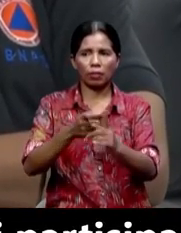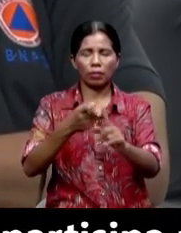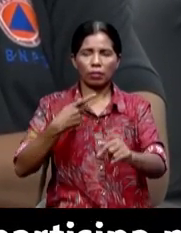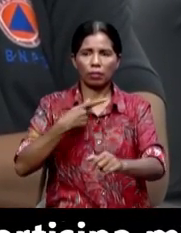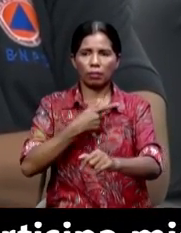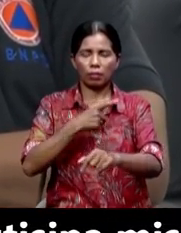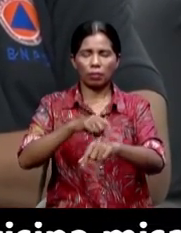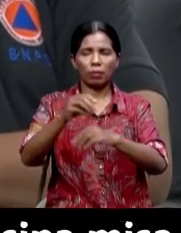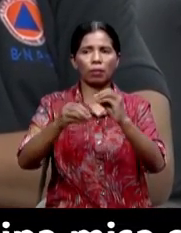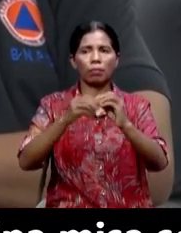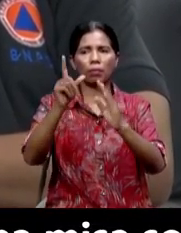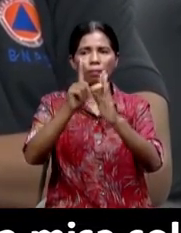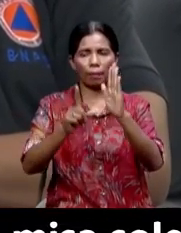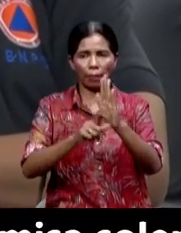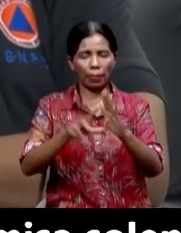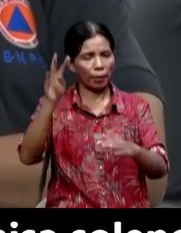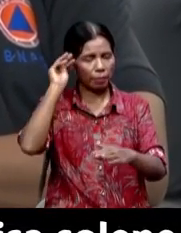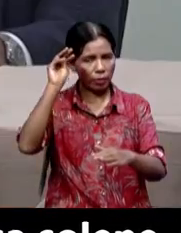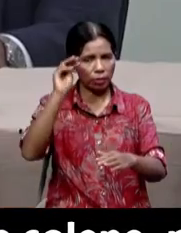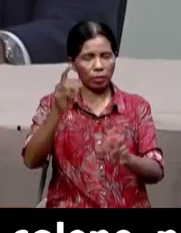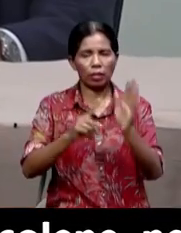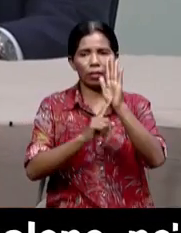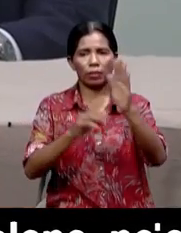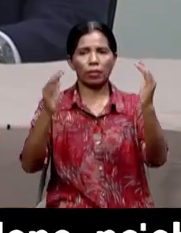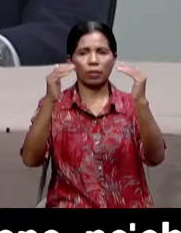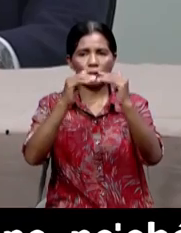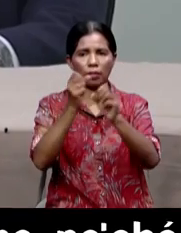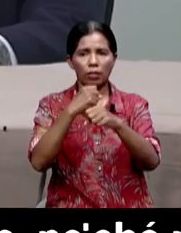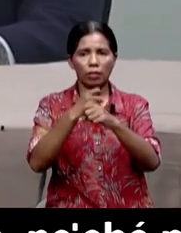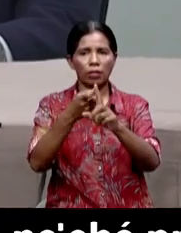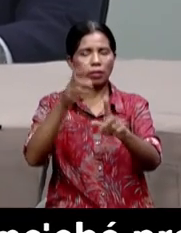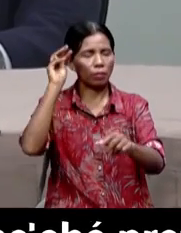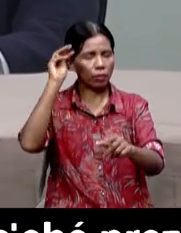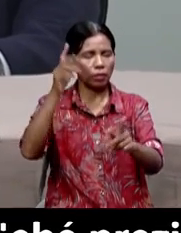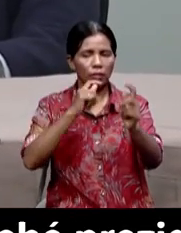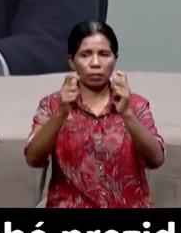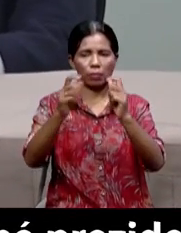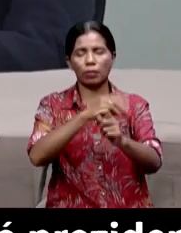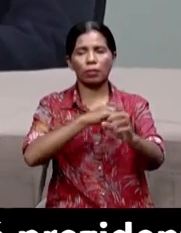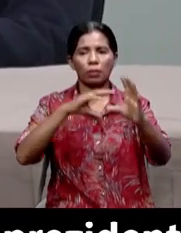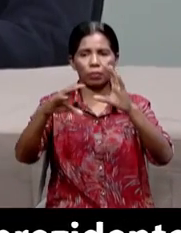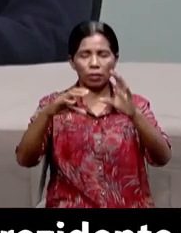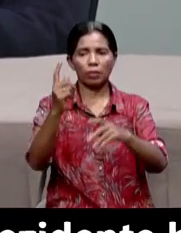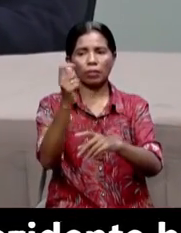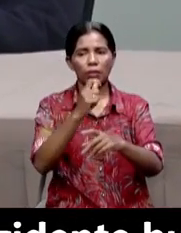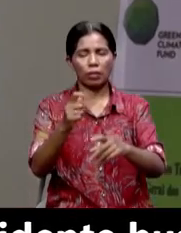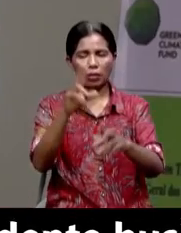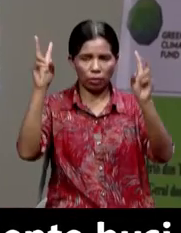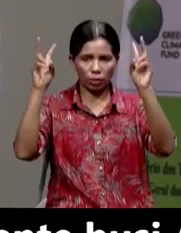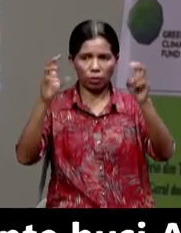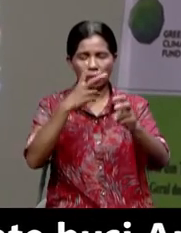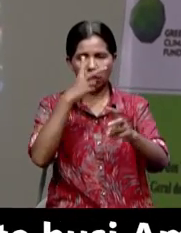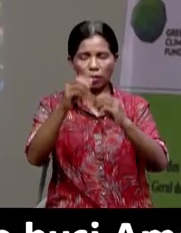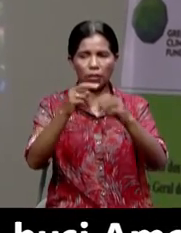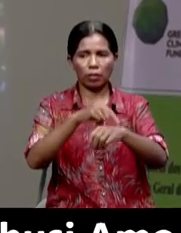parlamento com a lei refere. Ministro atu assunto ne e a âmbito workshop ne realiza o Ministério de Transporte e Comunicação terça ne, o tema,